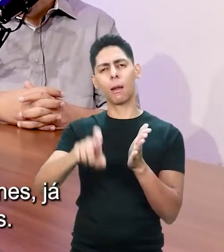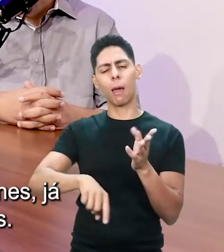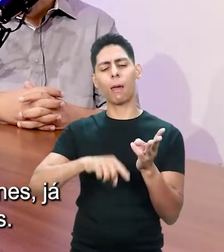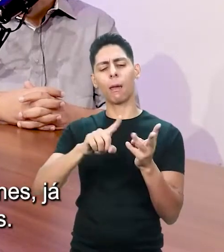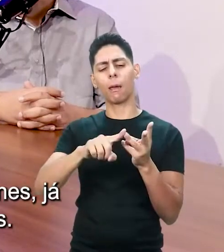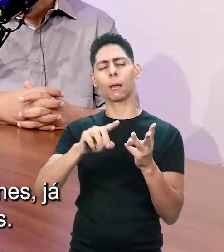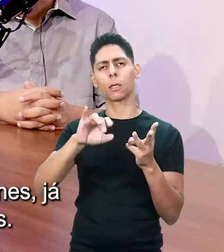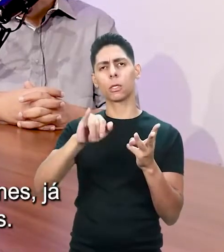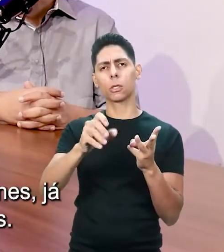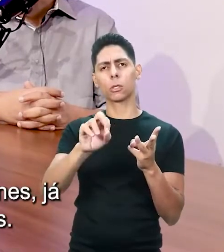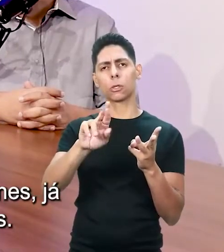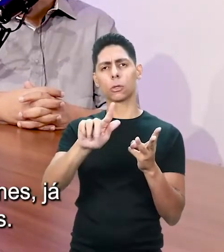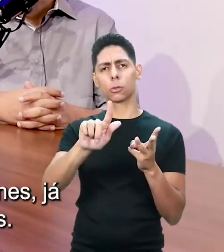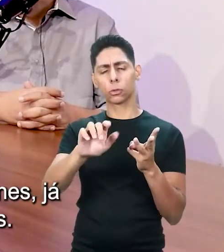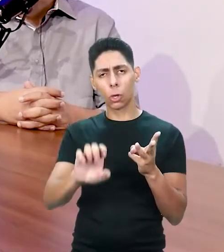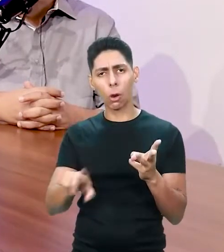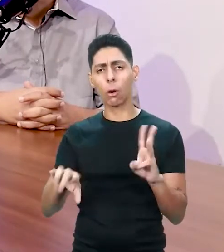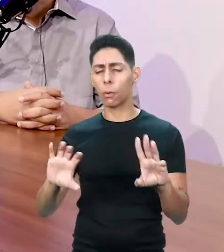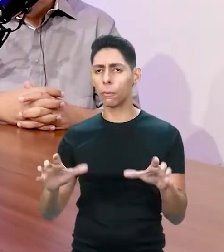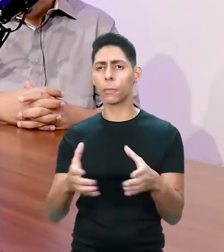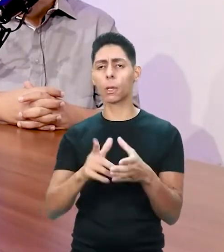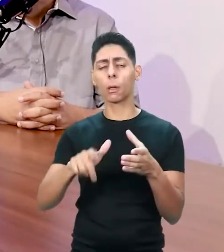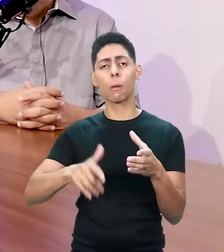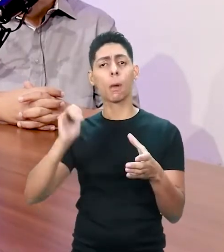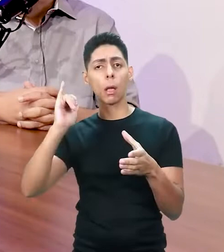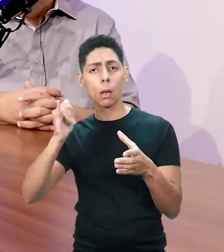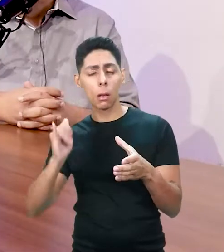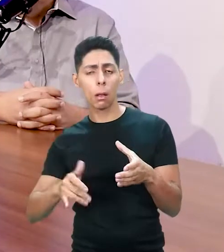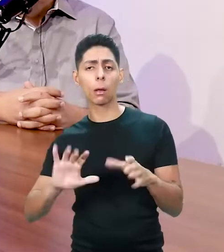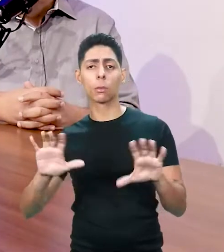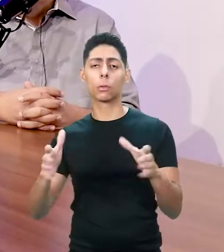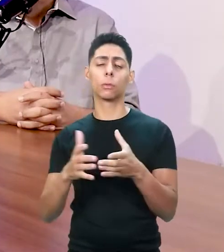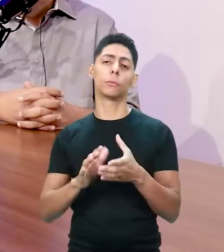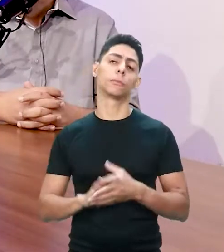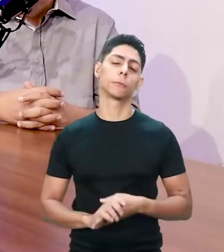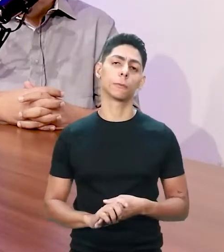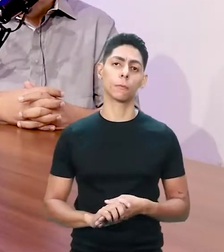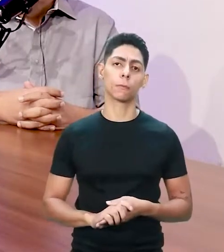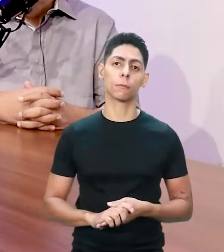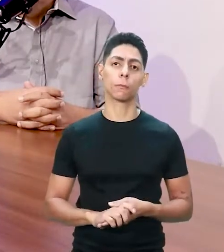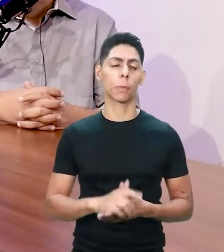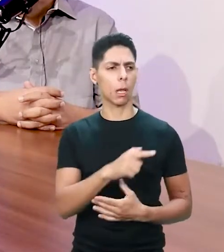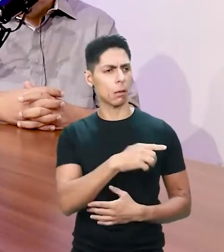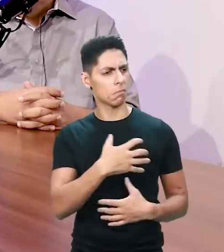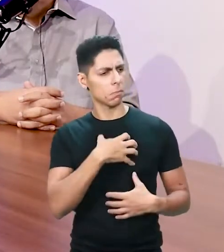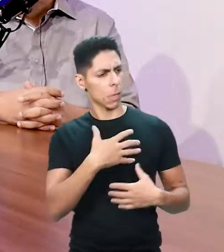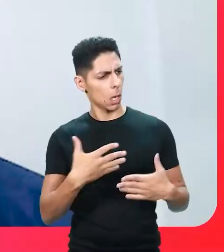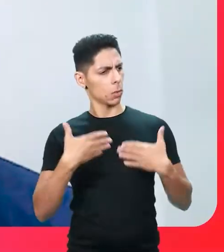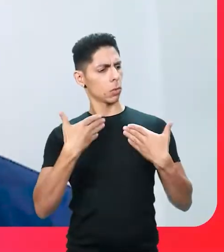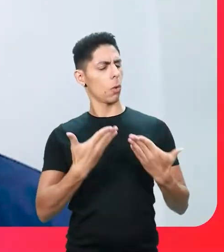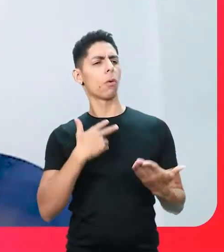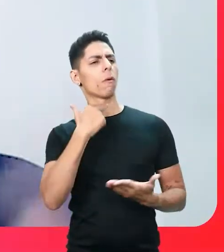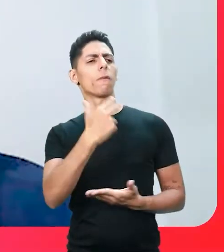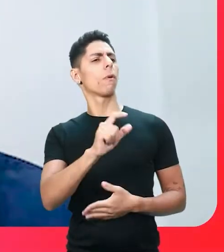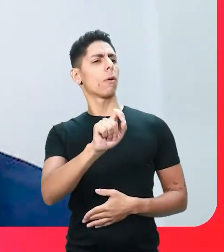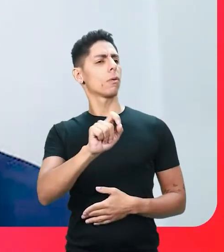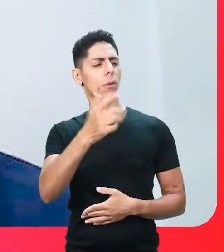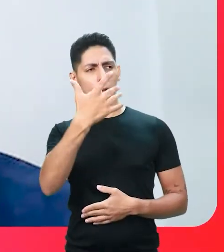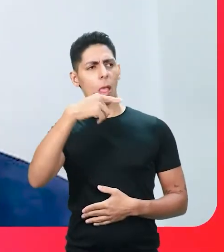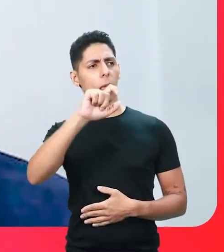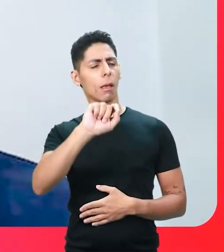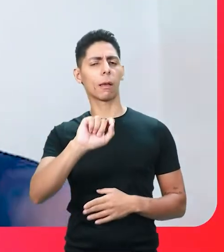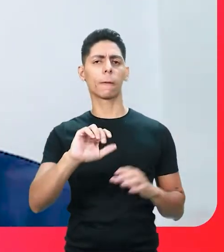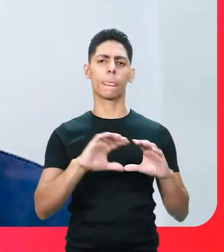Nunes, já falecido, era a equipe de esporte. O Benê Santos era o narrador, equipe de esportes da Roquette. Ele levou um susto, que voz é essa, né? Ele estava no